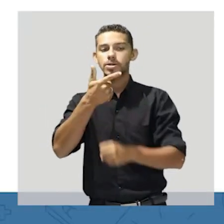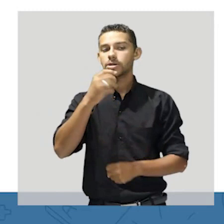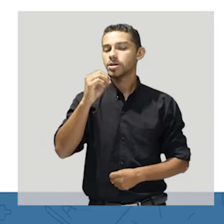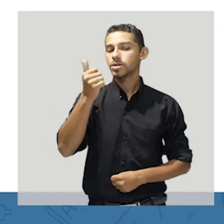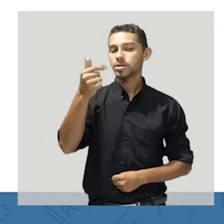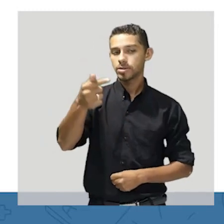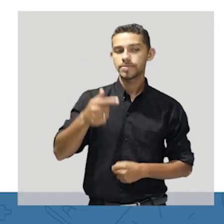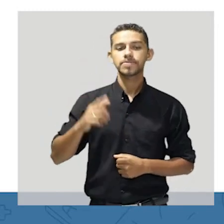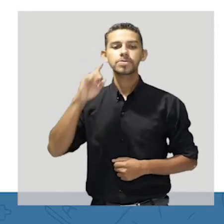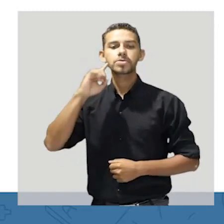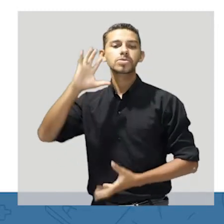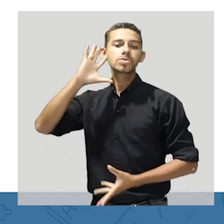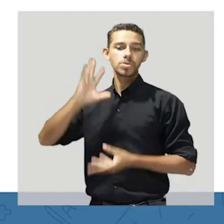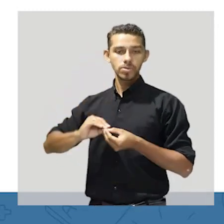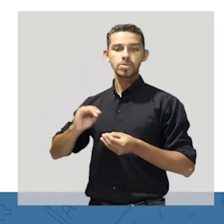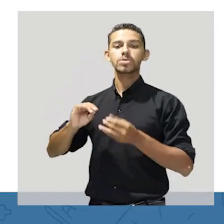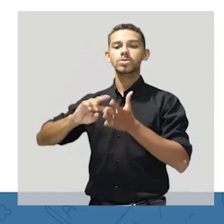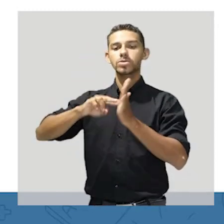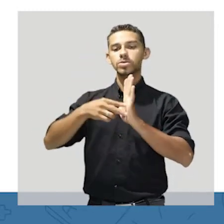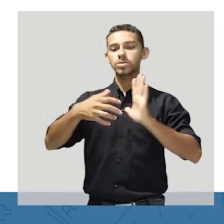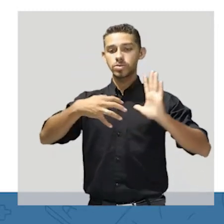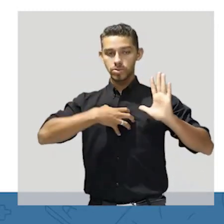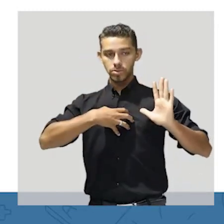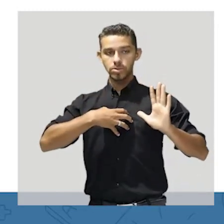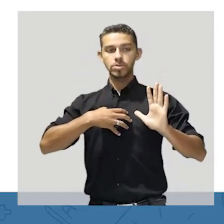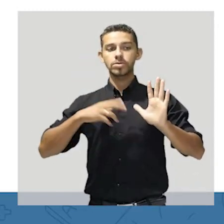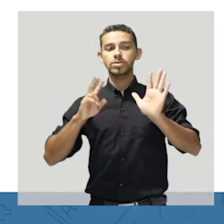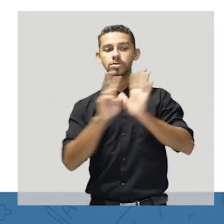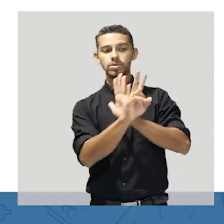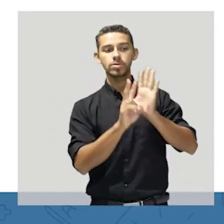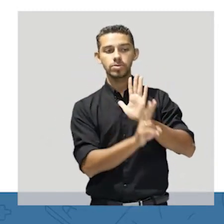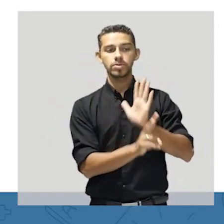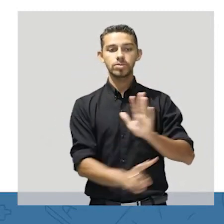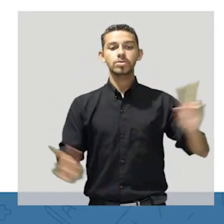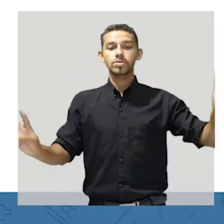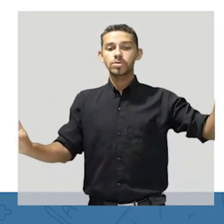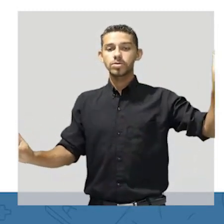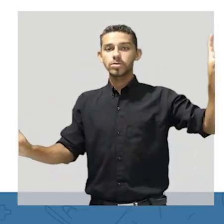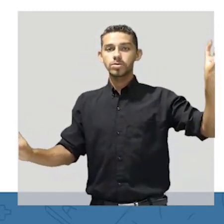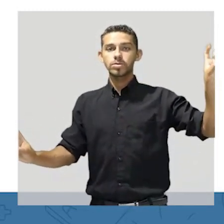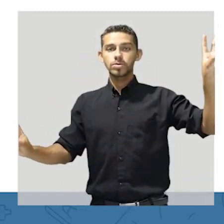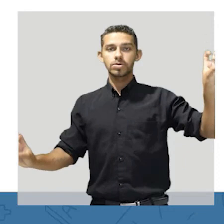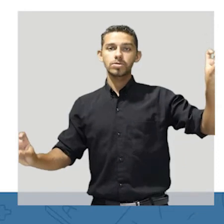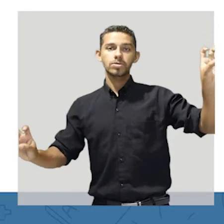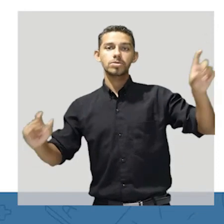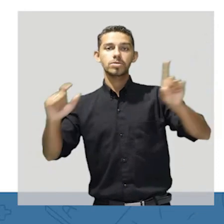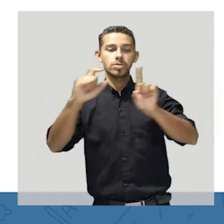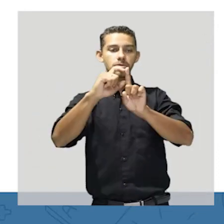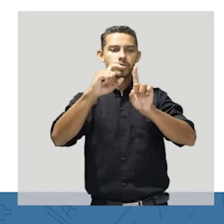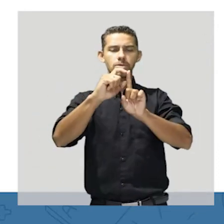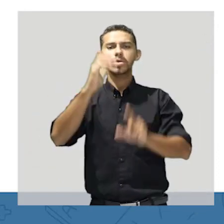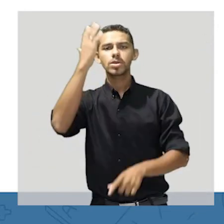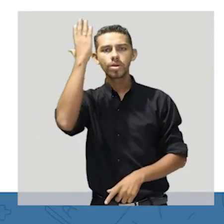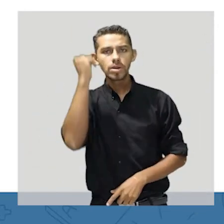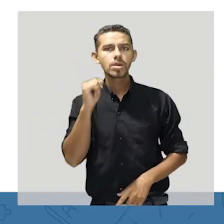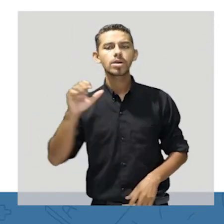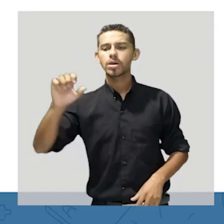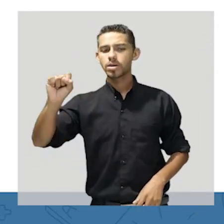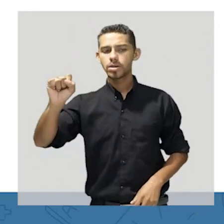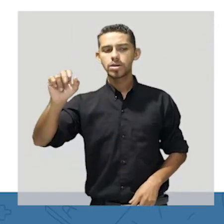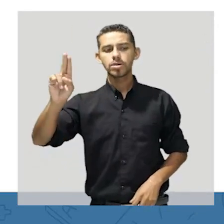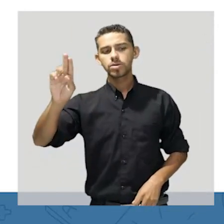Considerando o conteúdo semântico dos versos aí gente vem a questão da significação das palavras como eu falei você sabe o que é